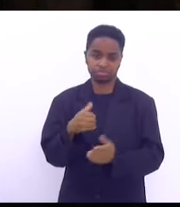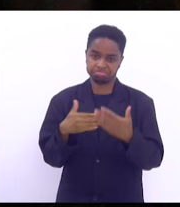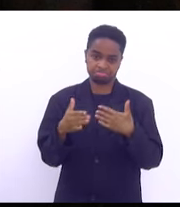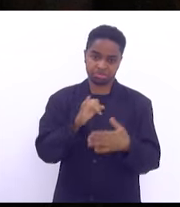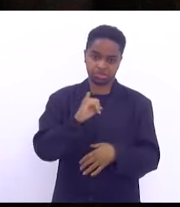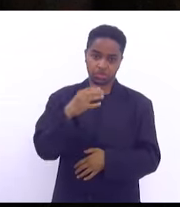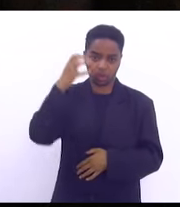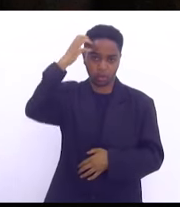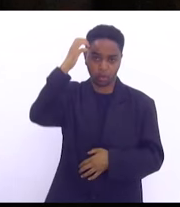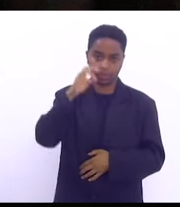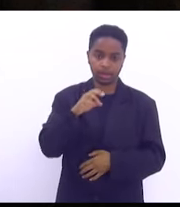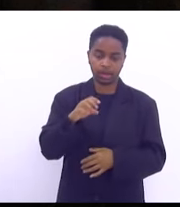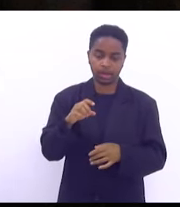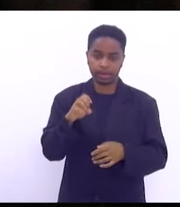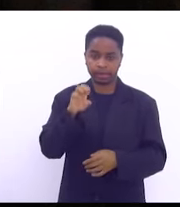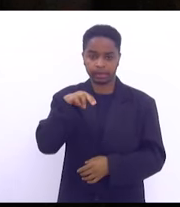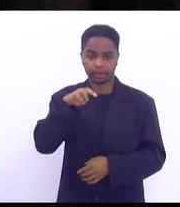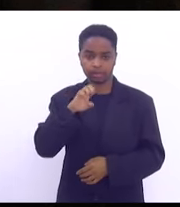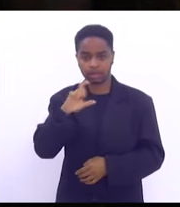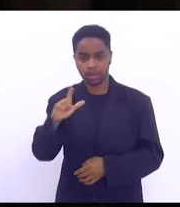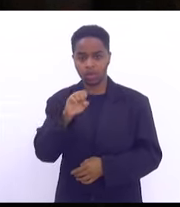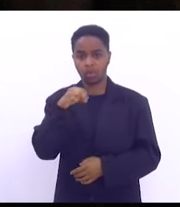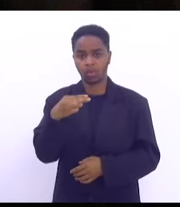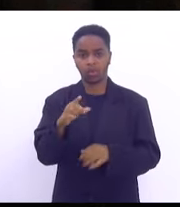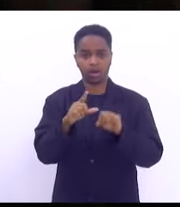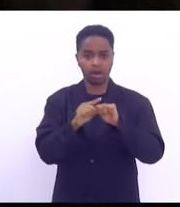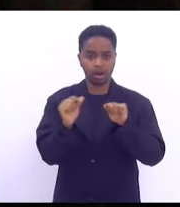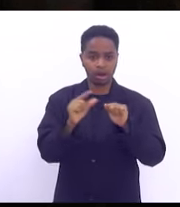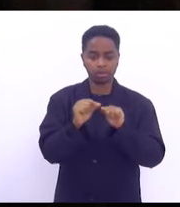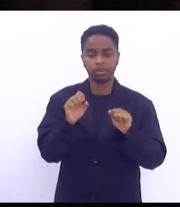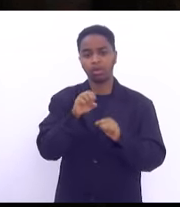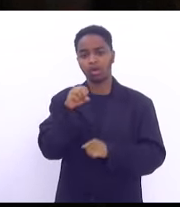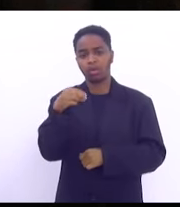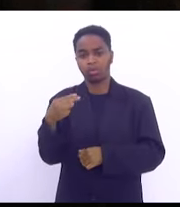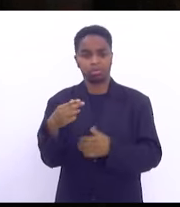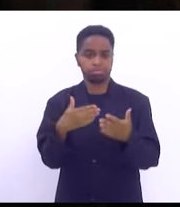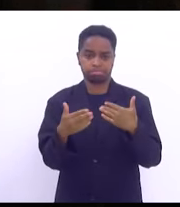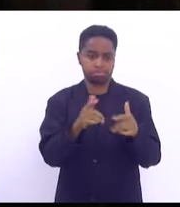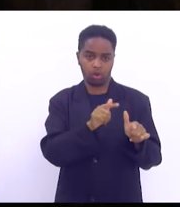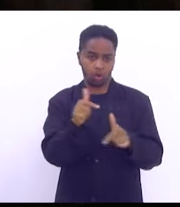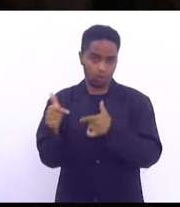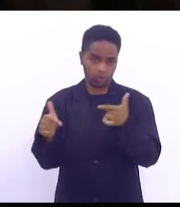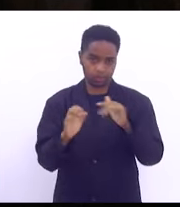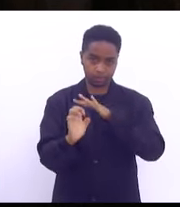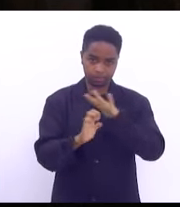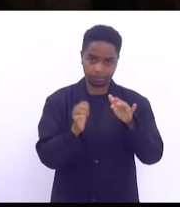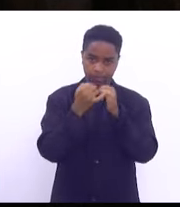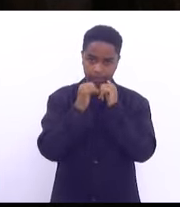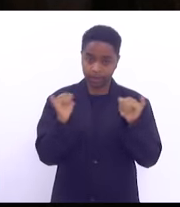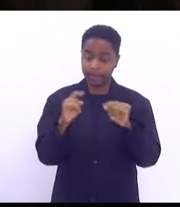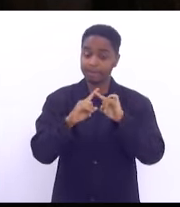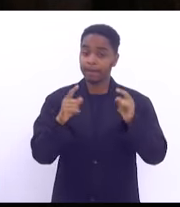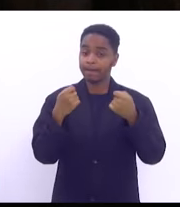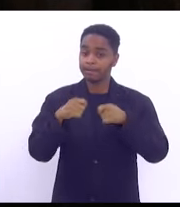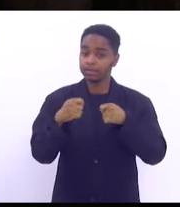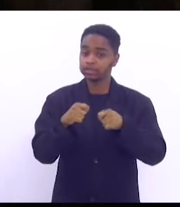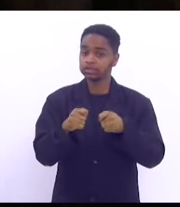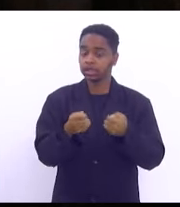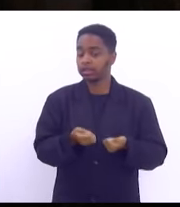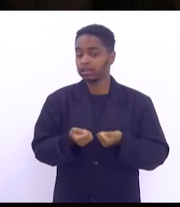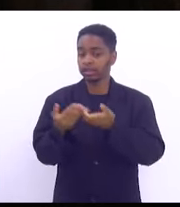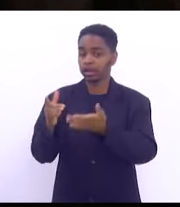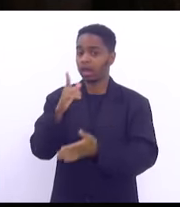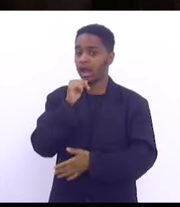culpa na Enel, na Ampla, enfim, nas concessionárias de energia, é preciso que se leve ao povo a água, que é